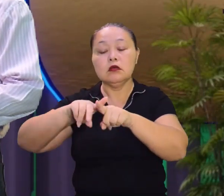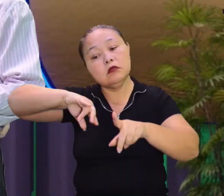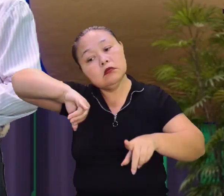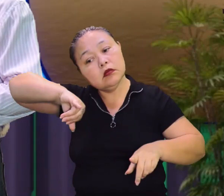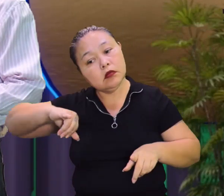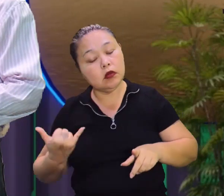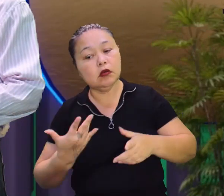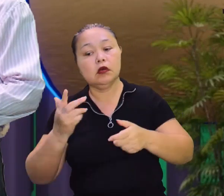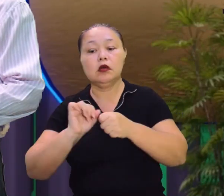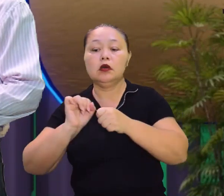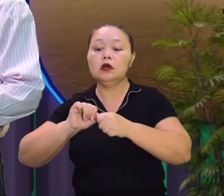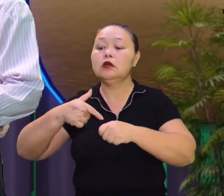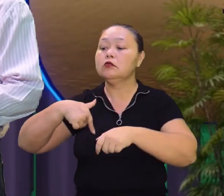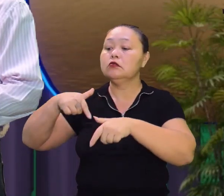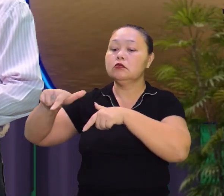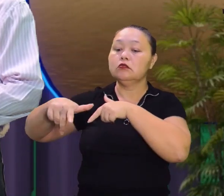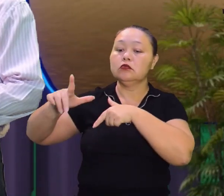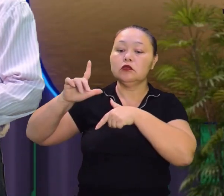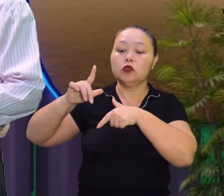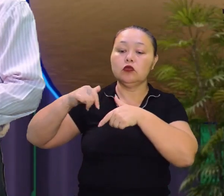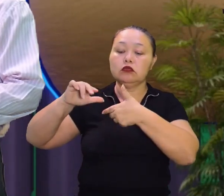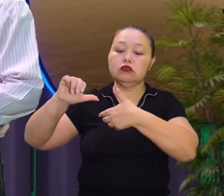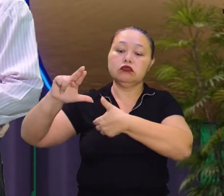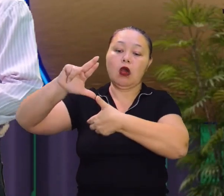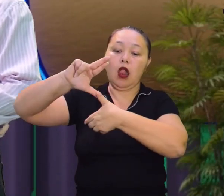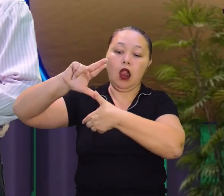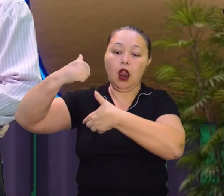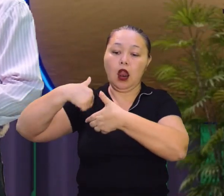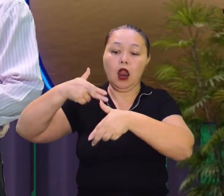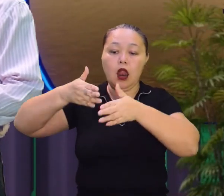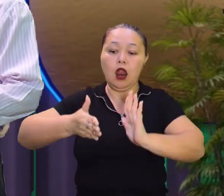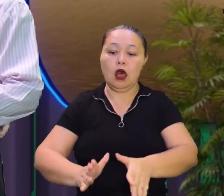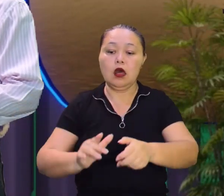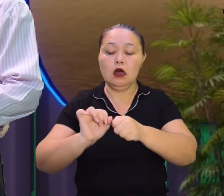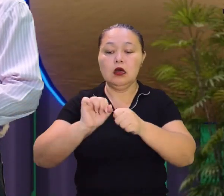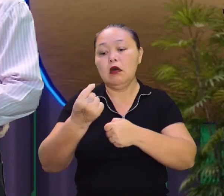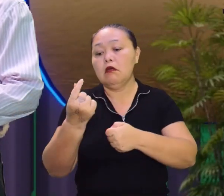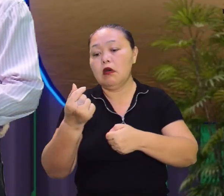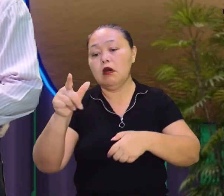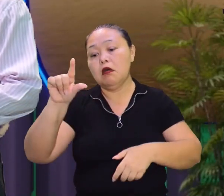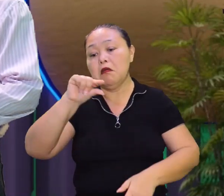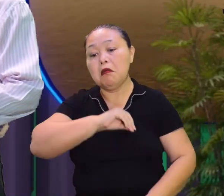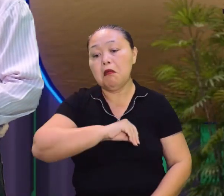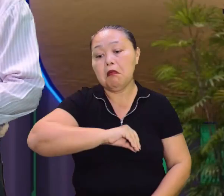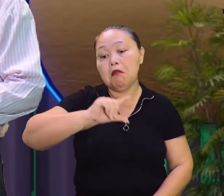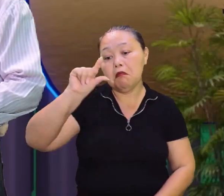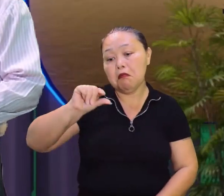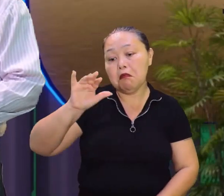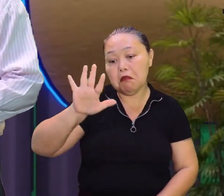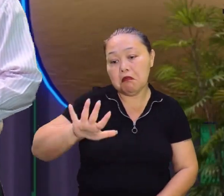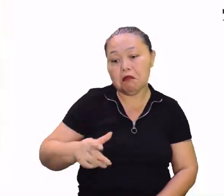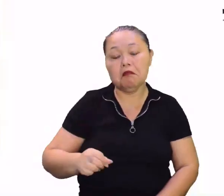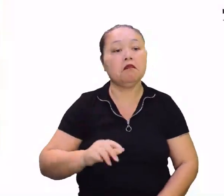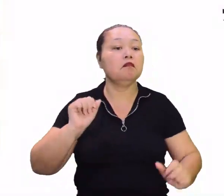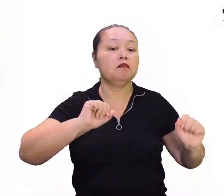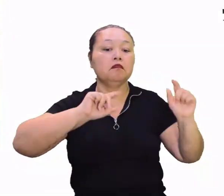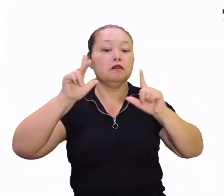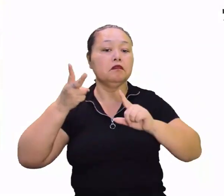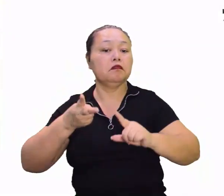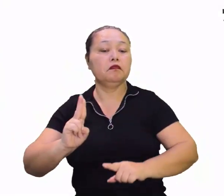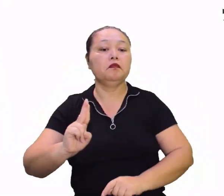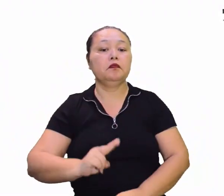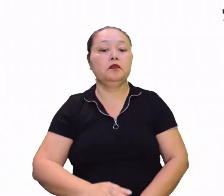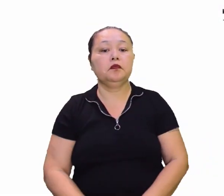aproveitam ali da mão de obra do latino, que é bem mais barata, para produzir e montar seus produtos. Beleza. Vamos lá no quadro,